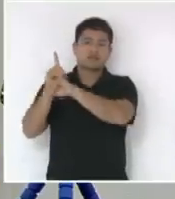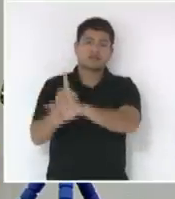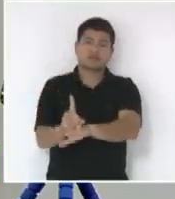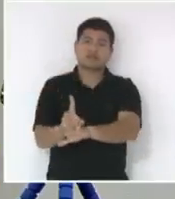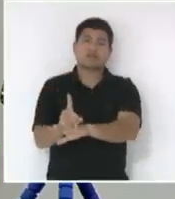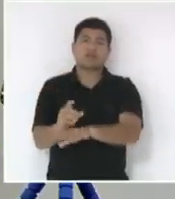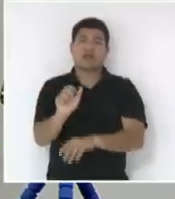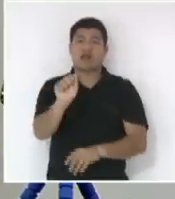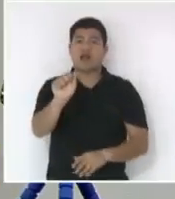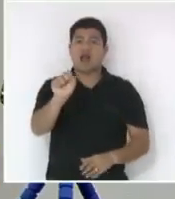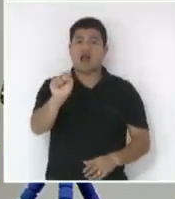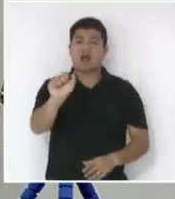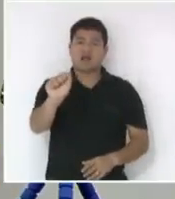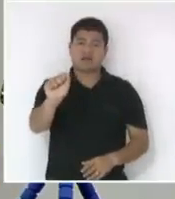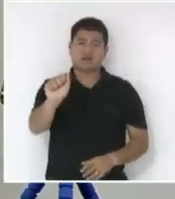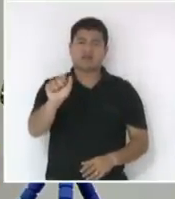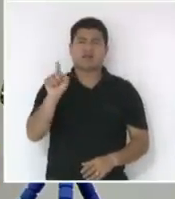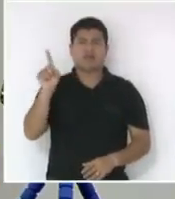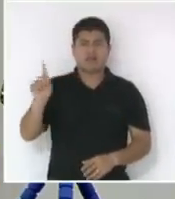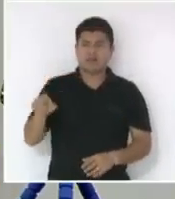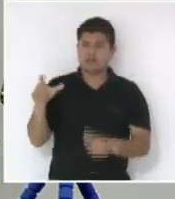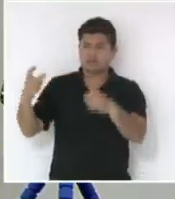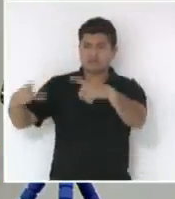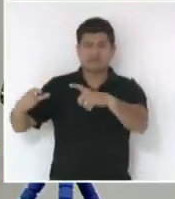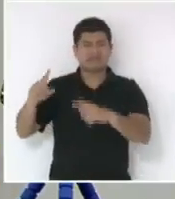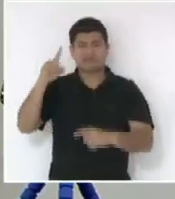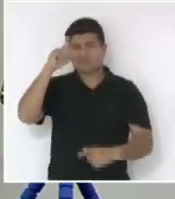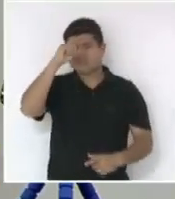com bastante dificuldade, até um pouco íngreme.